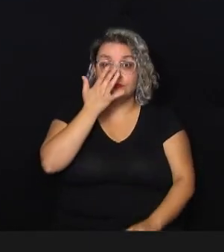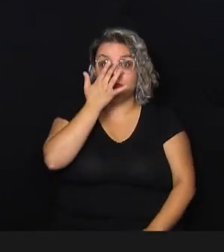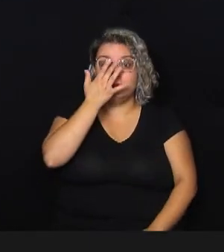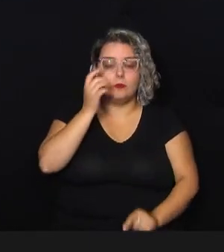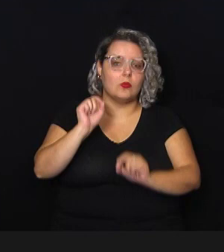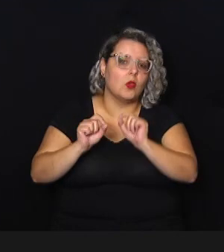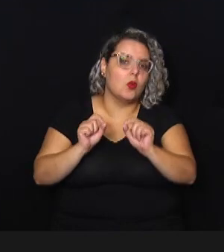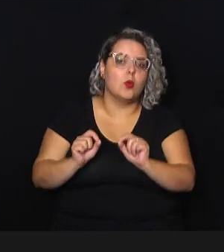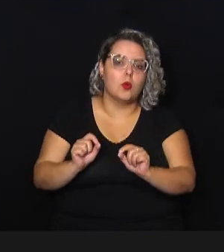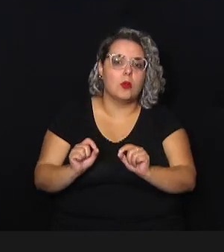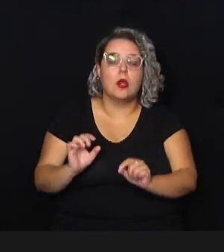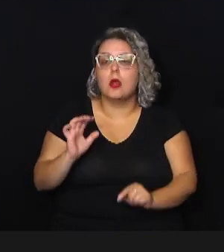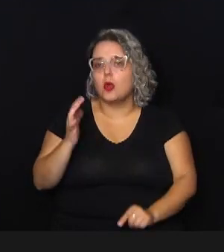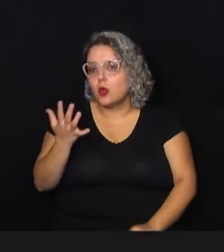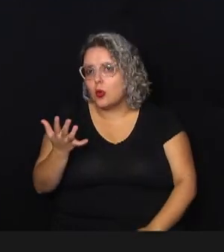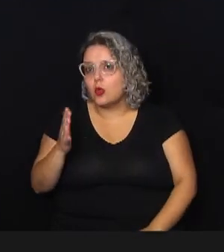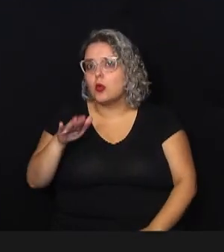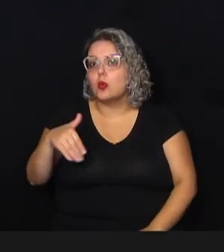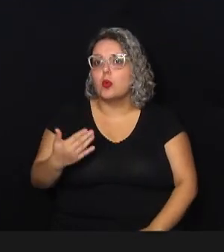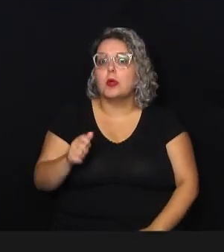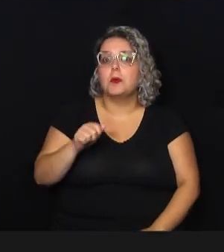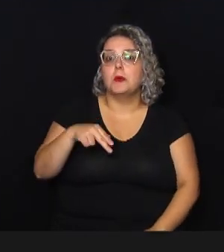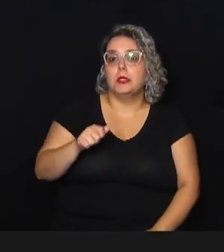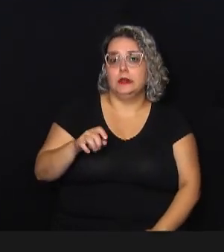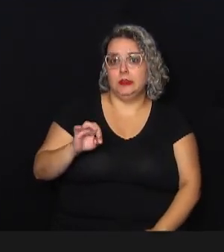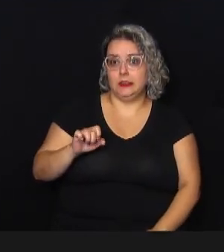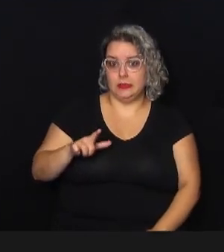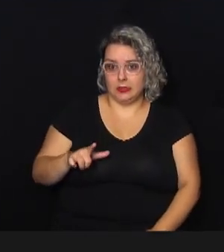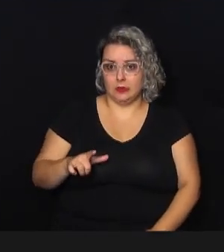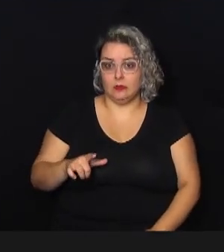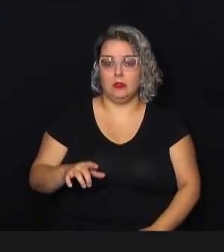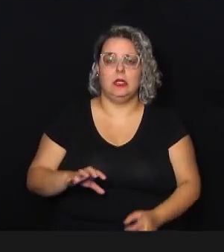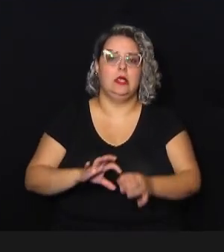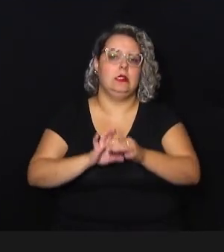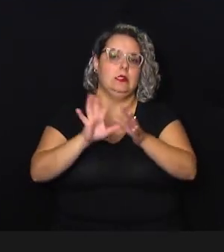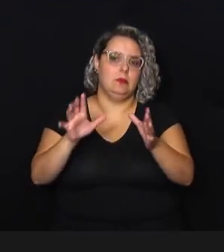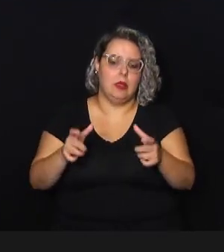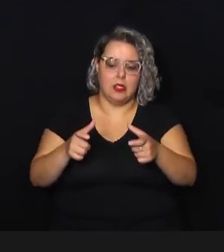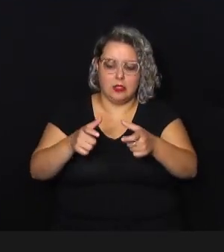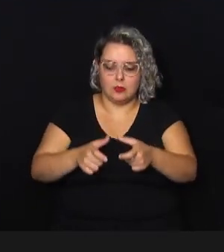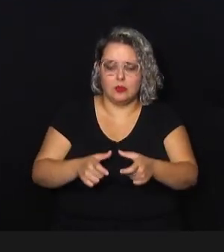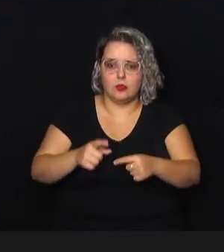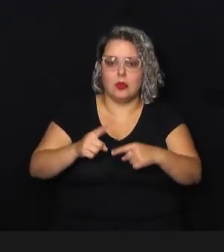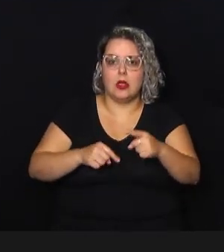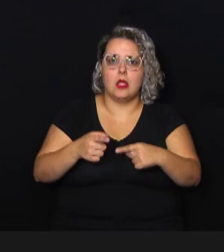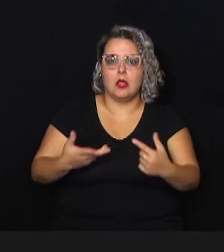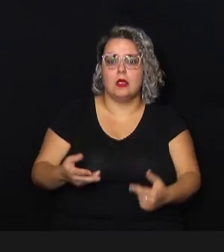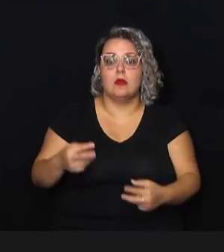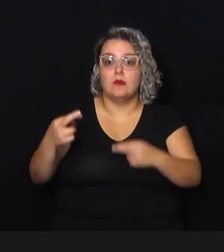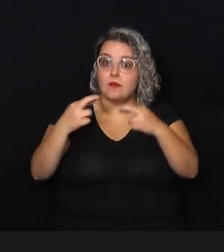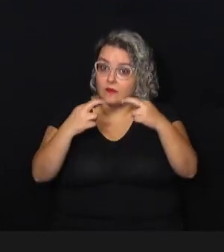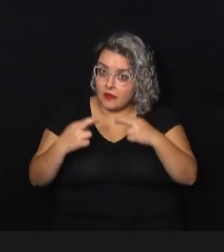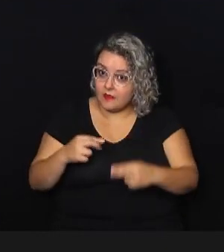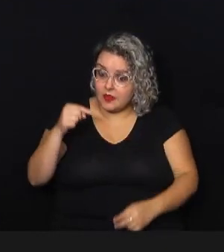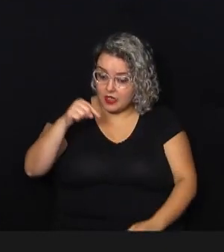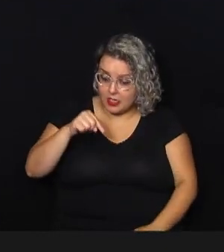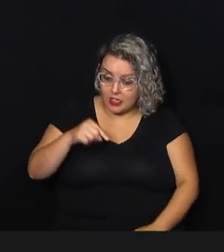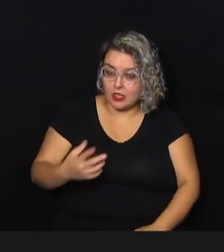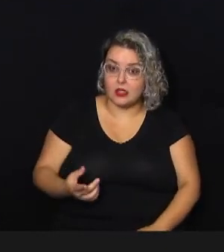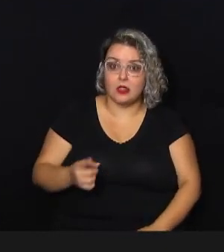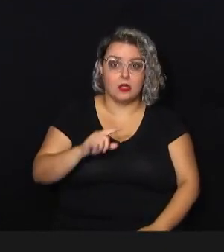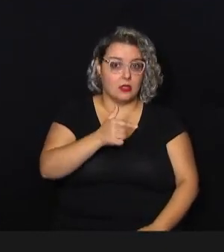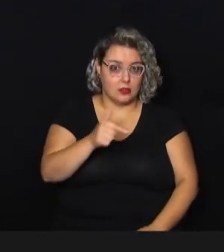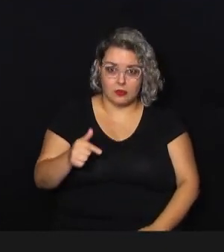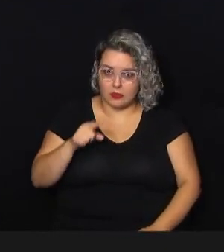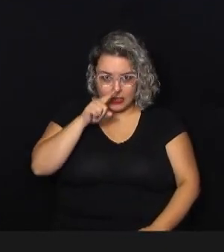que quando a Anatel ela homologa um equipamento, ela verifica se esse equipamento ele não oferece